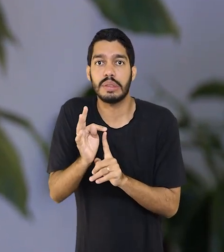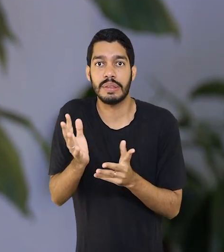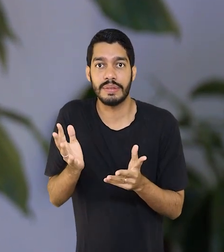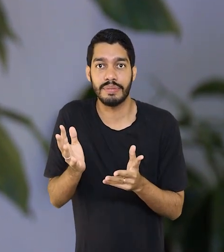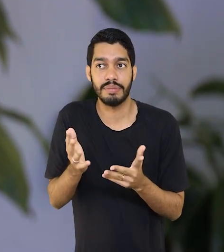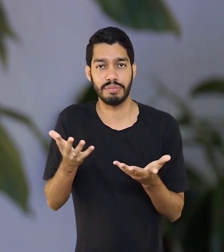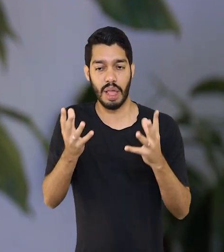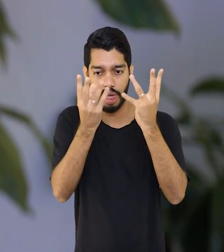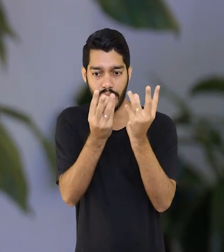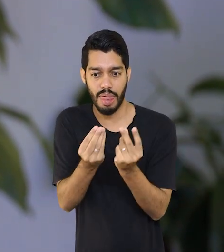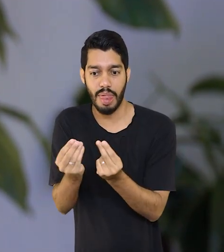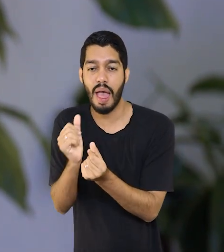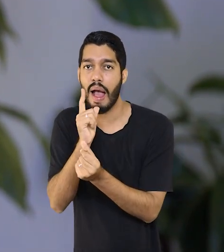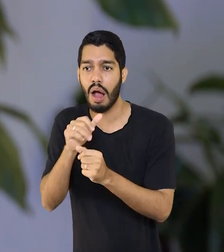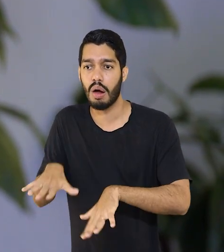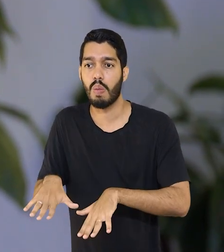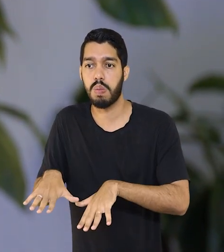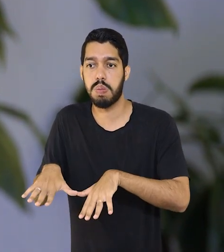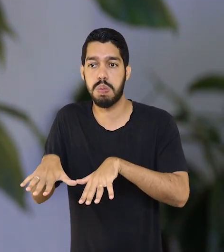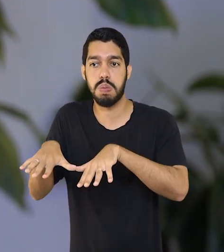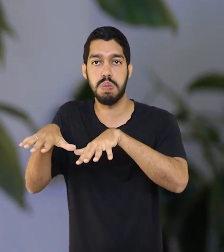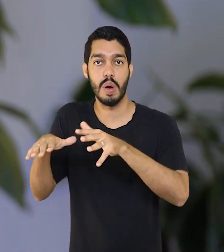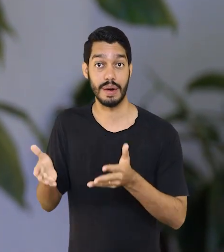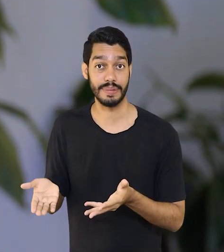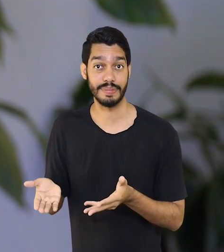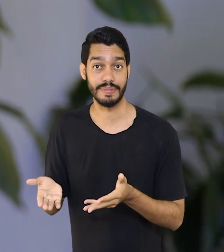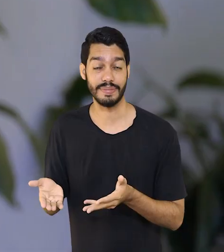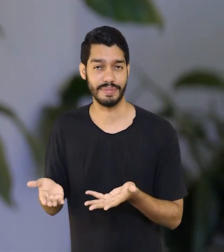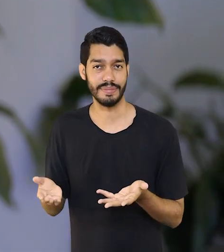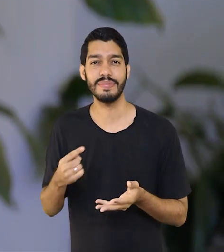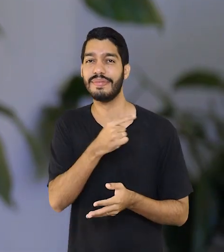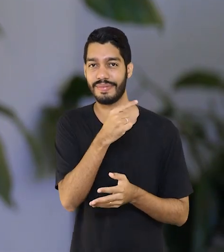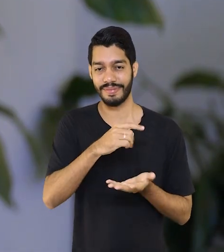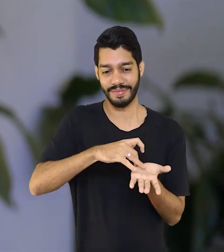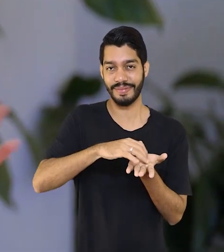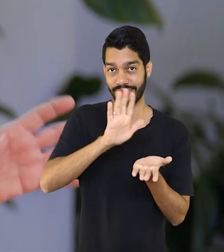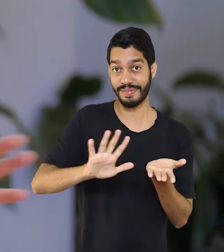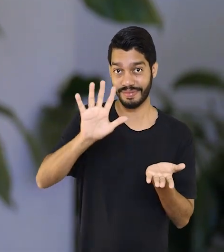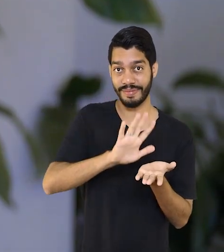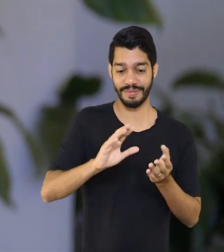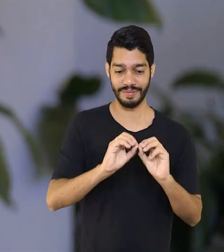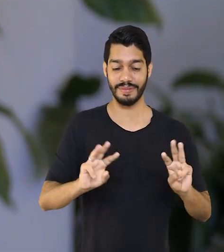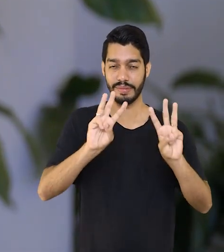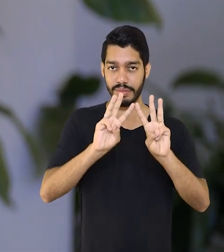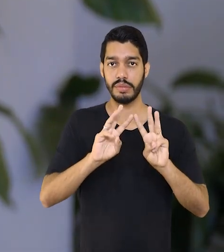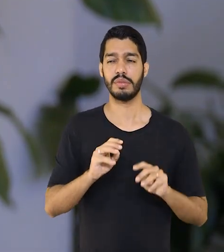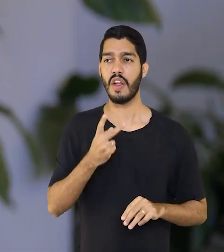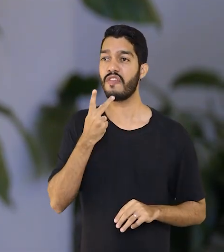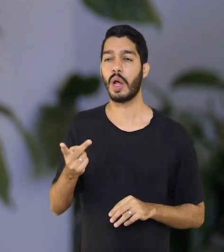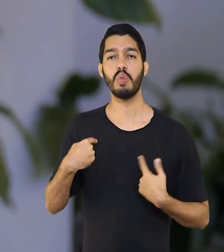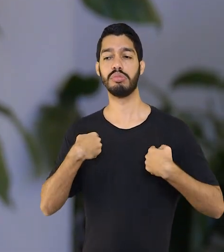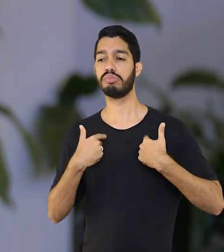O secretário-geral da ONU chegou a usar a expressão, Antônio Guterres, e ele não pode falar porque quer. Ele só pode falar